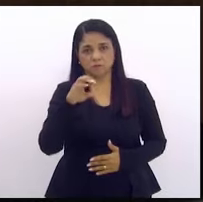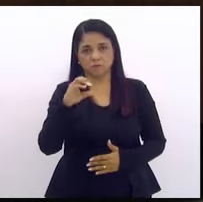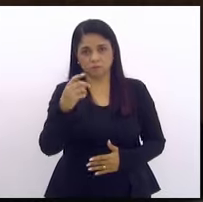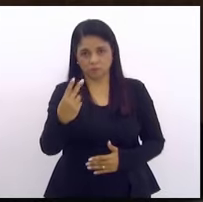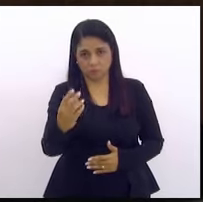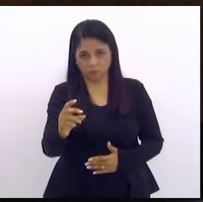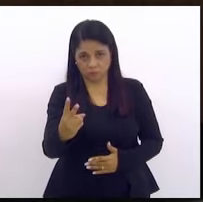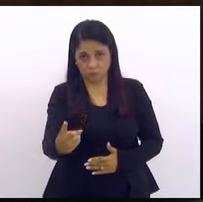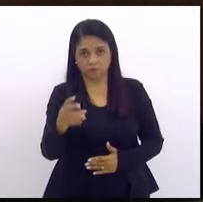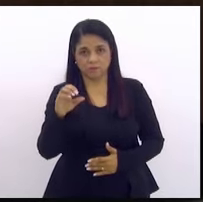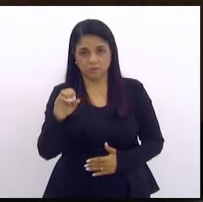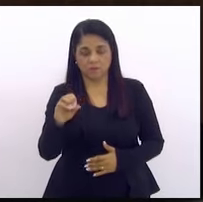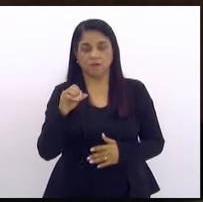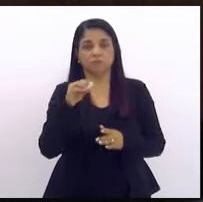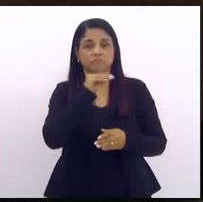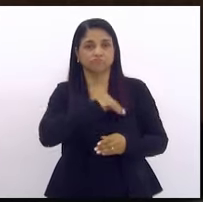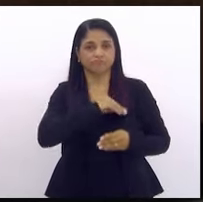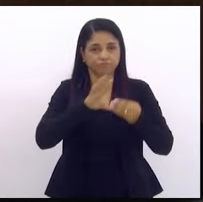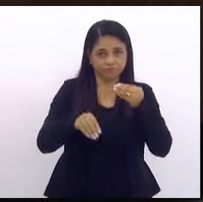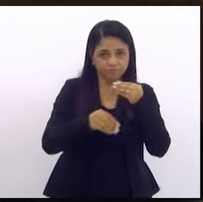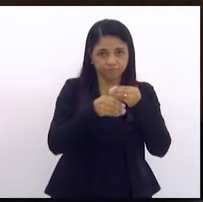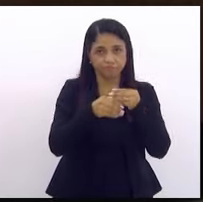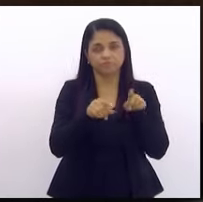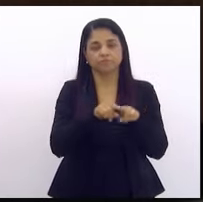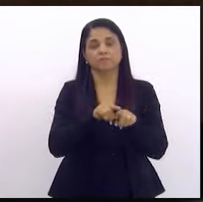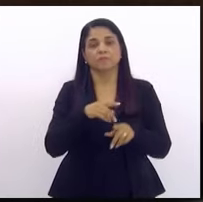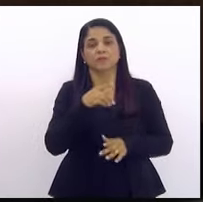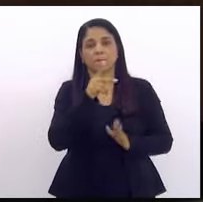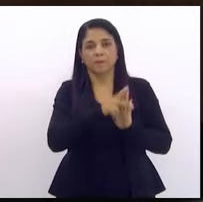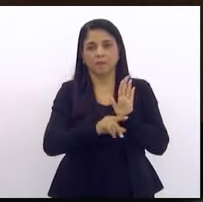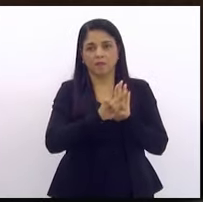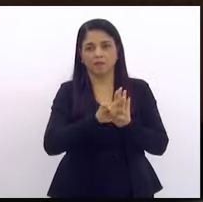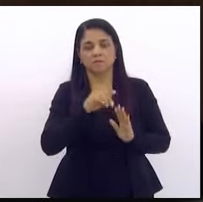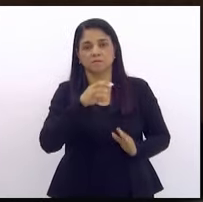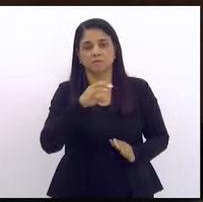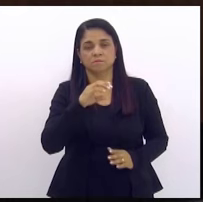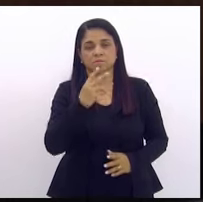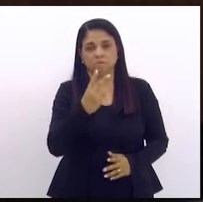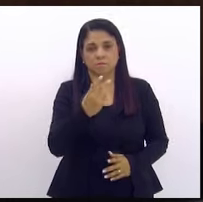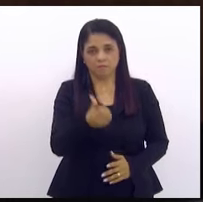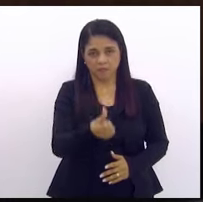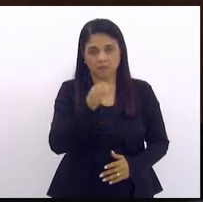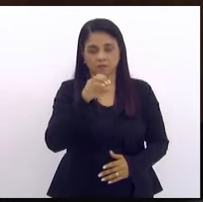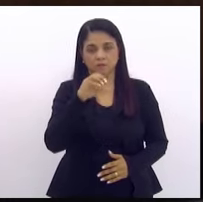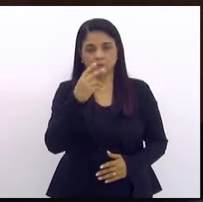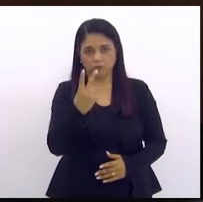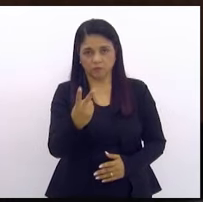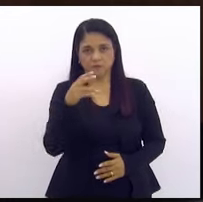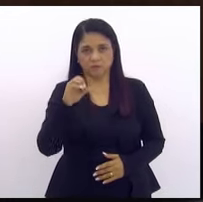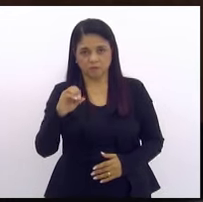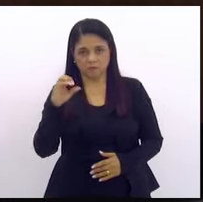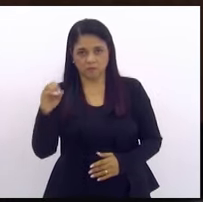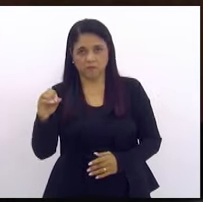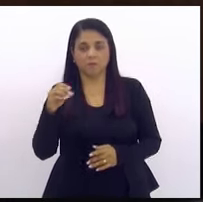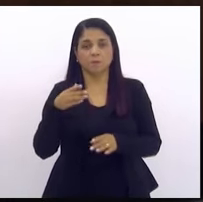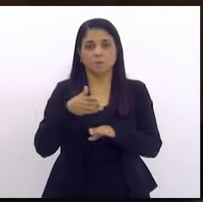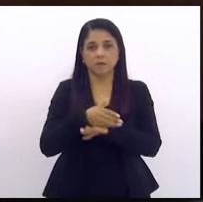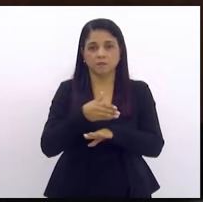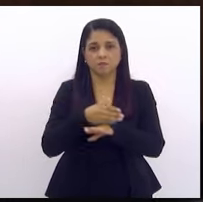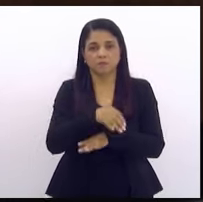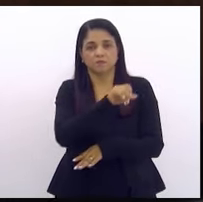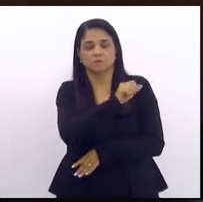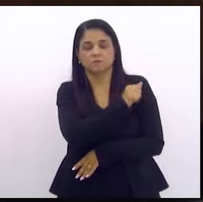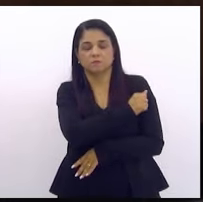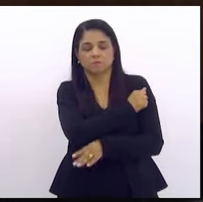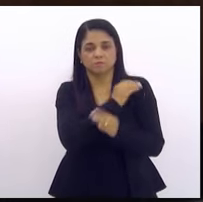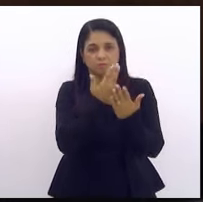da recomposição salarial, PL 6200A, que fala da participação dos